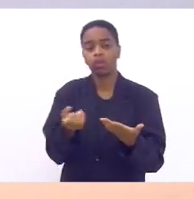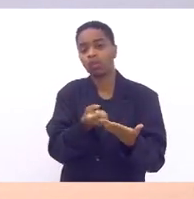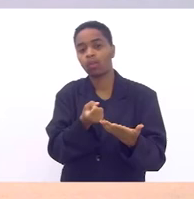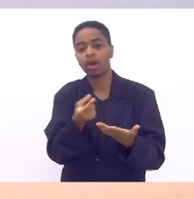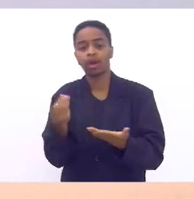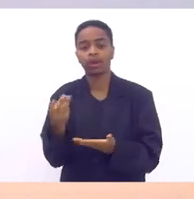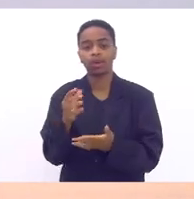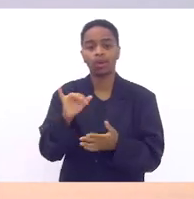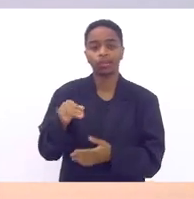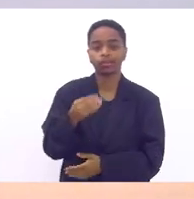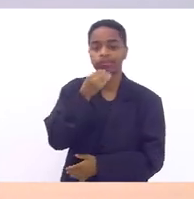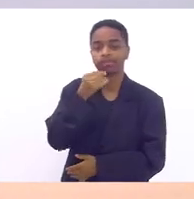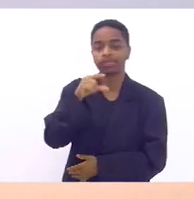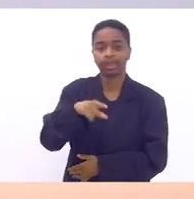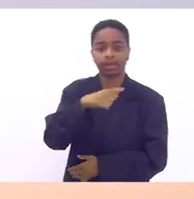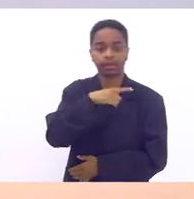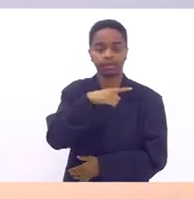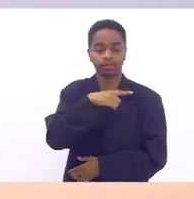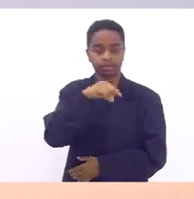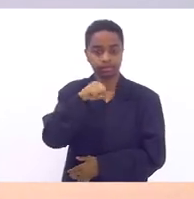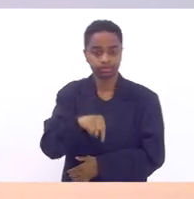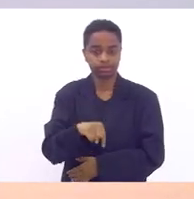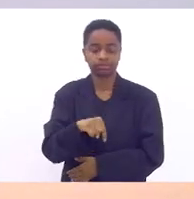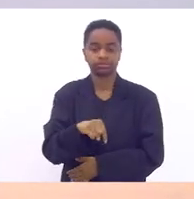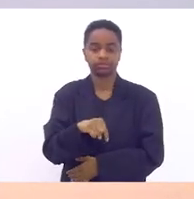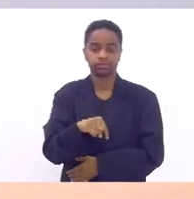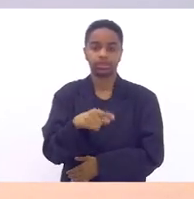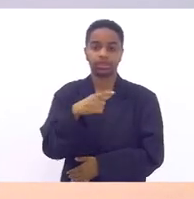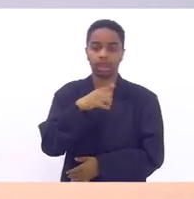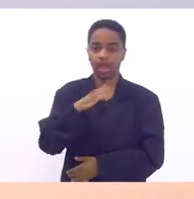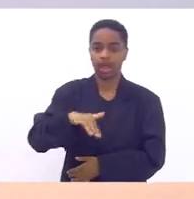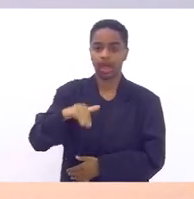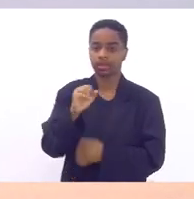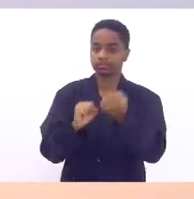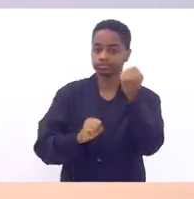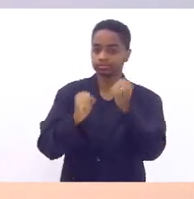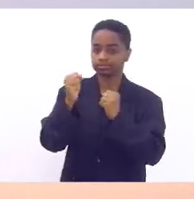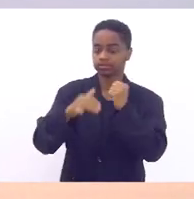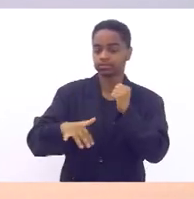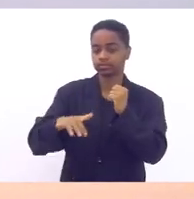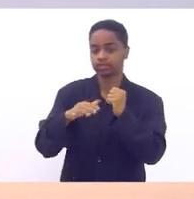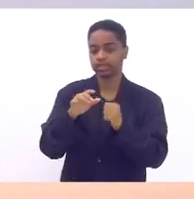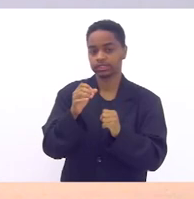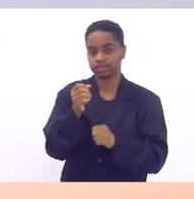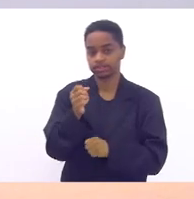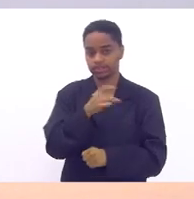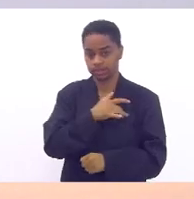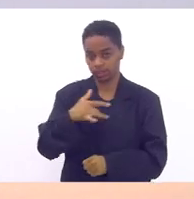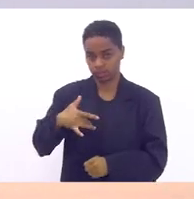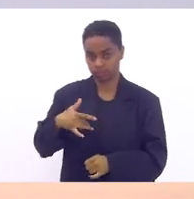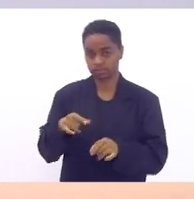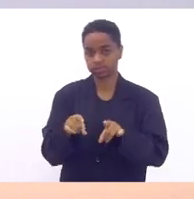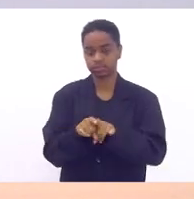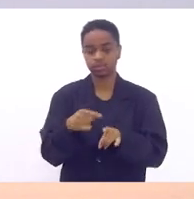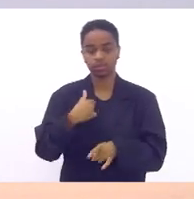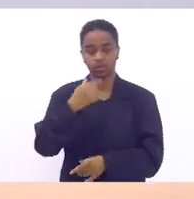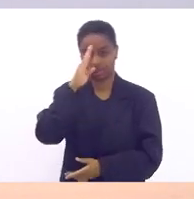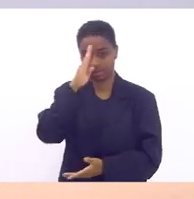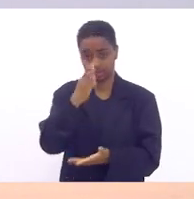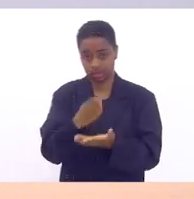de ter no estado do Rio de Janeiro um compx industrial da saúde né Acho que essa